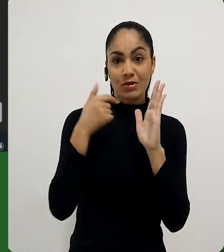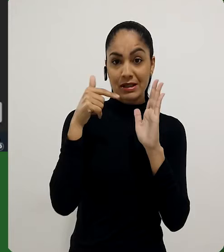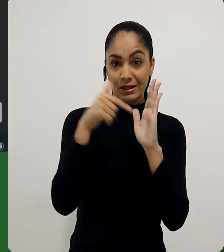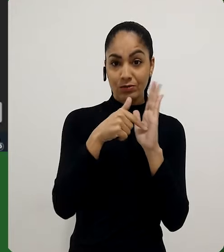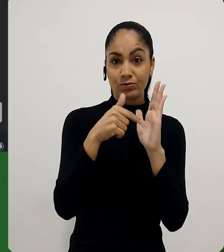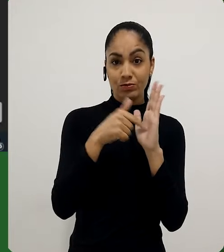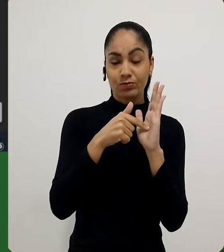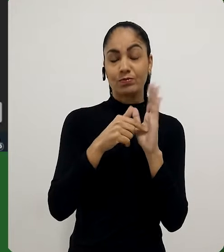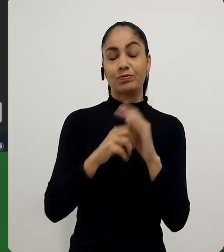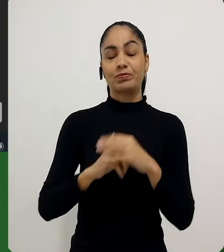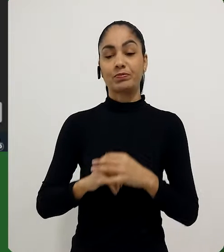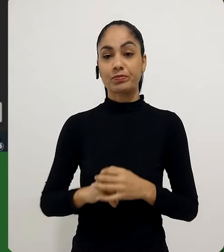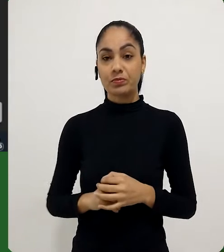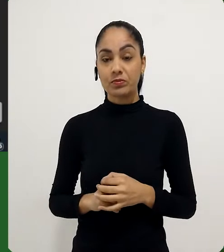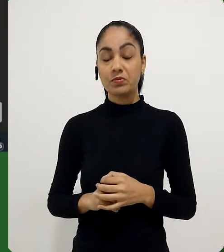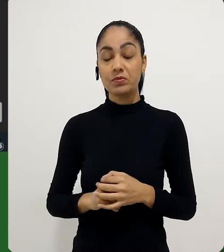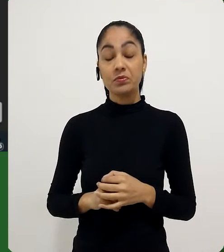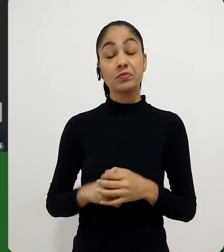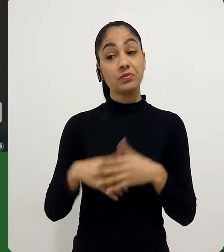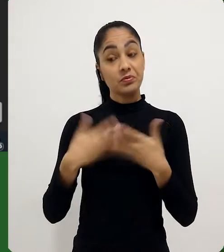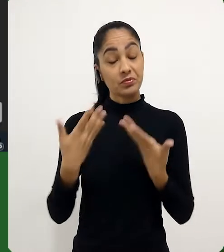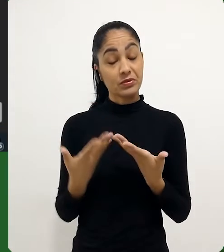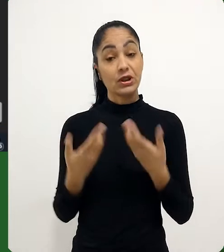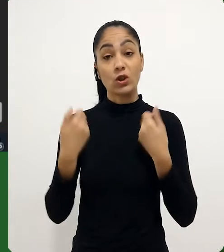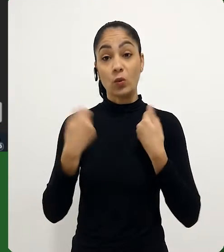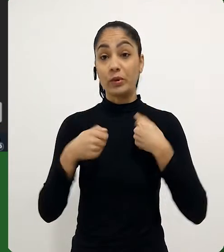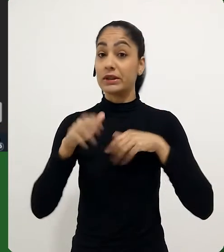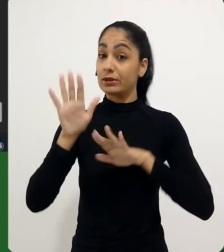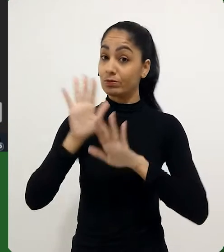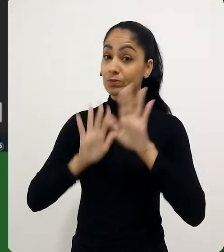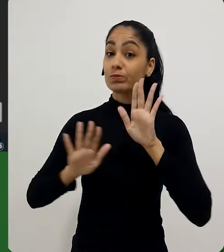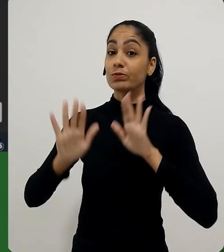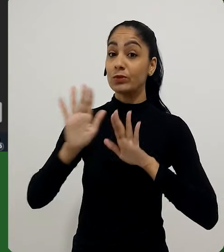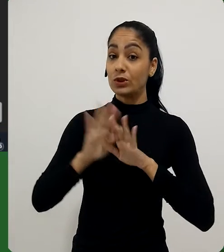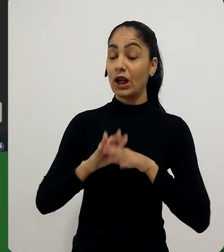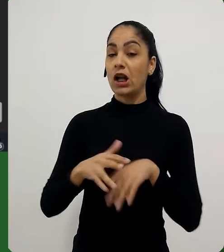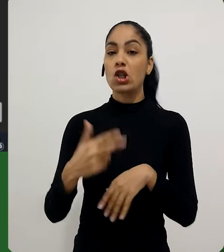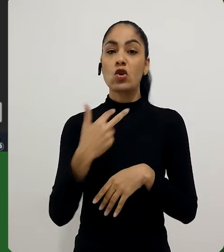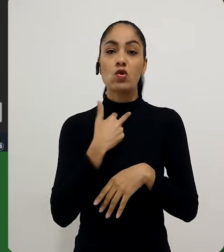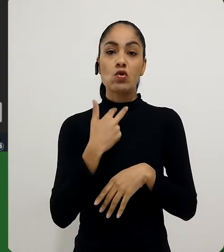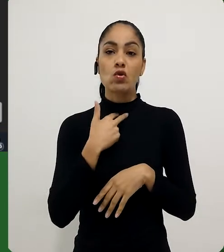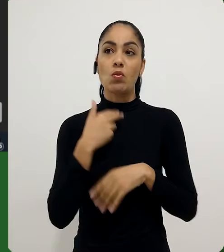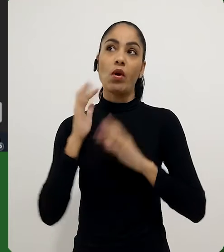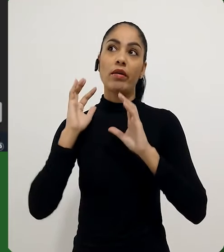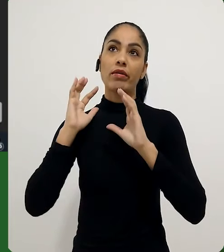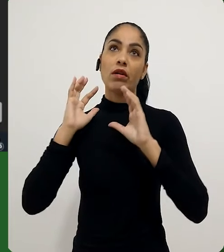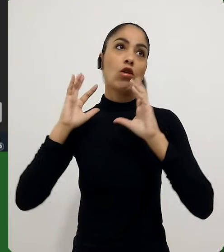pertinentes, que tenham mais interesse por parte da outra pessoa, né? Então, temos que fazer